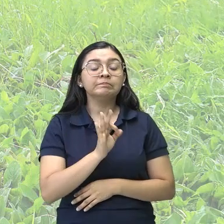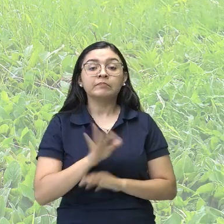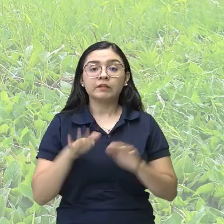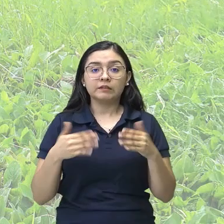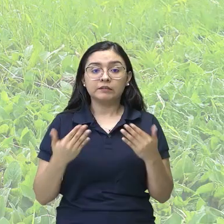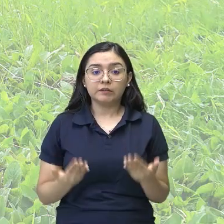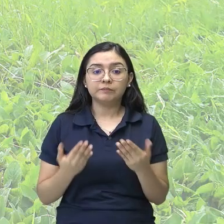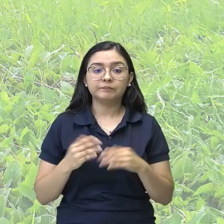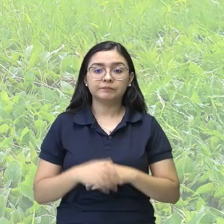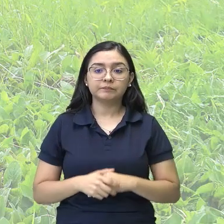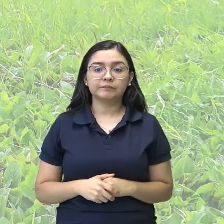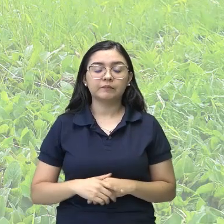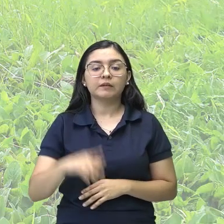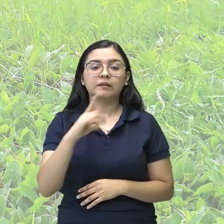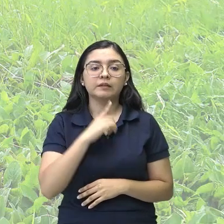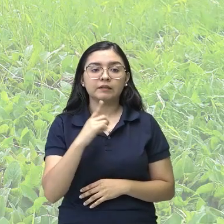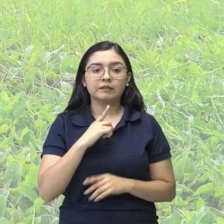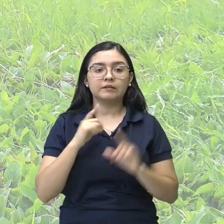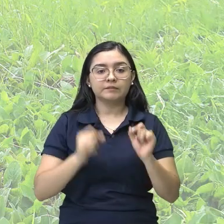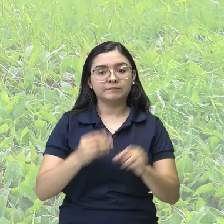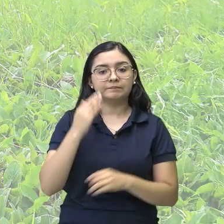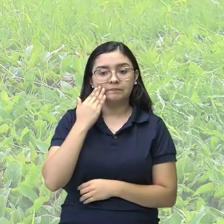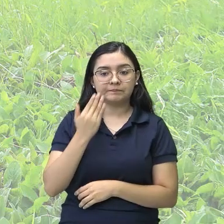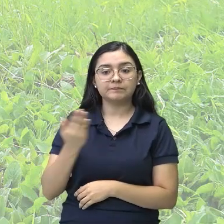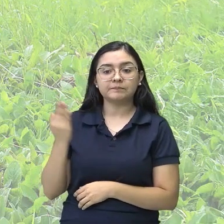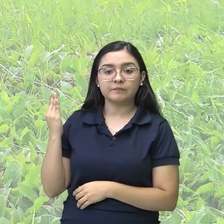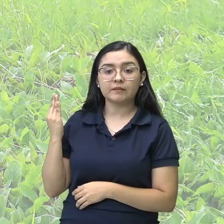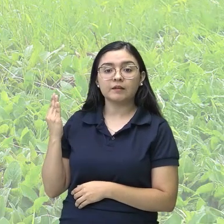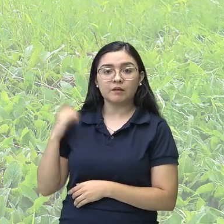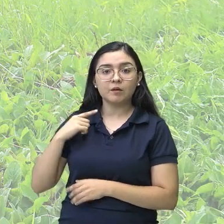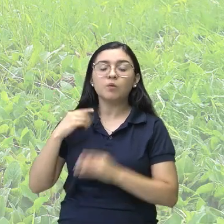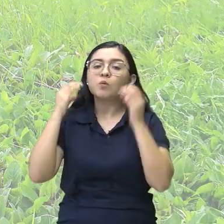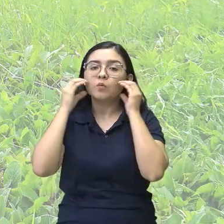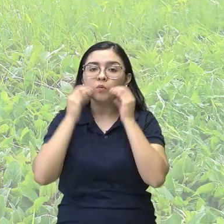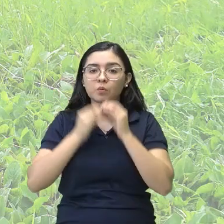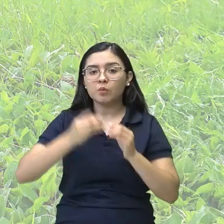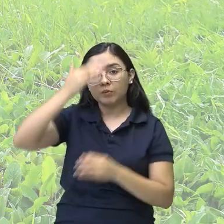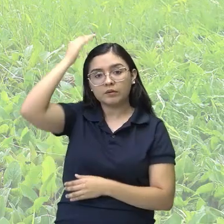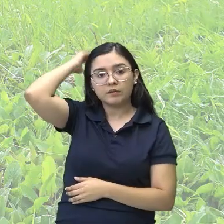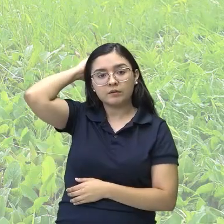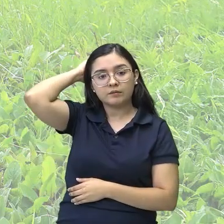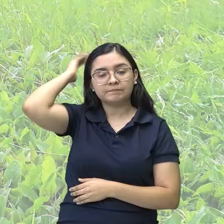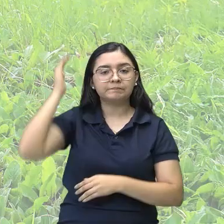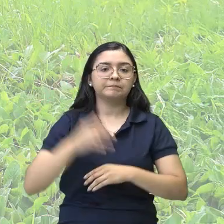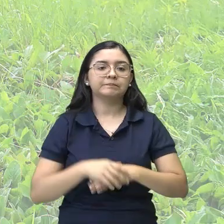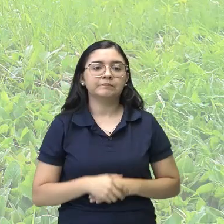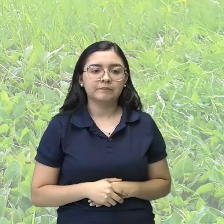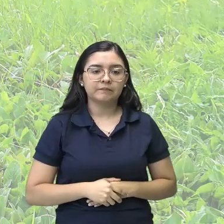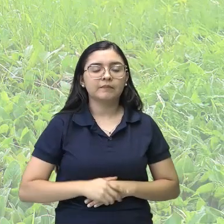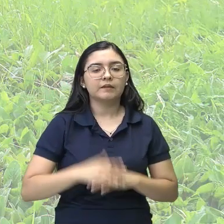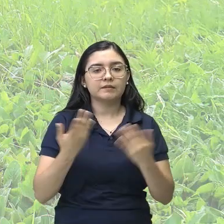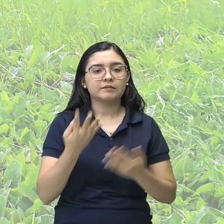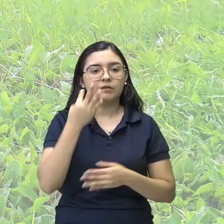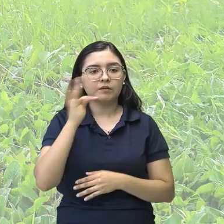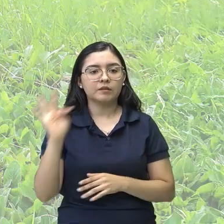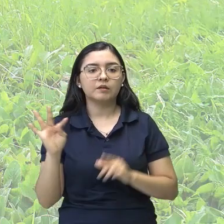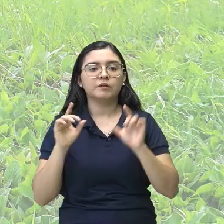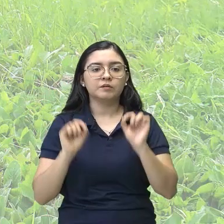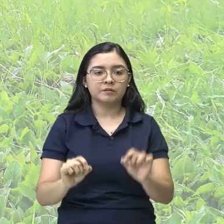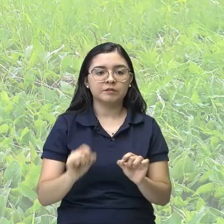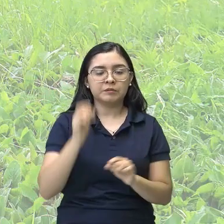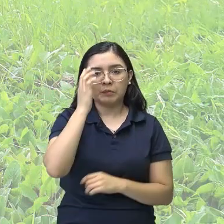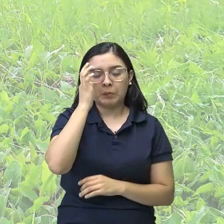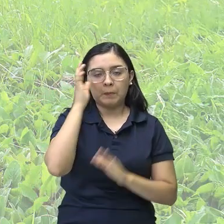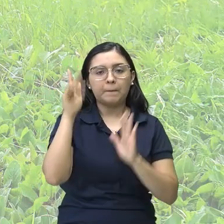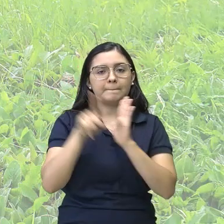Então, nós temos aí a presença ilustre do Darwin, dando ok aí para a nossa teoria, né, a teoria dele,